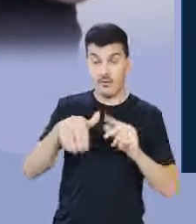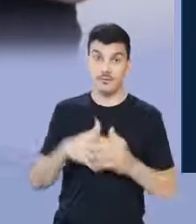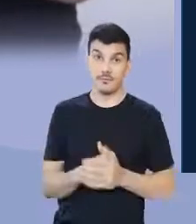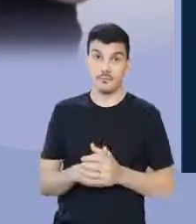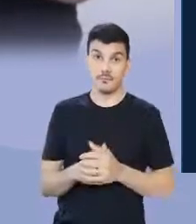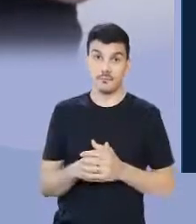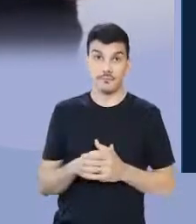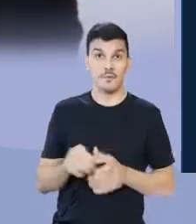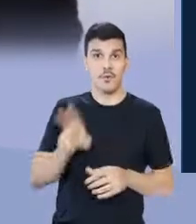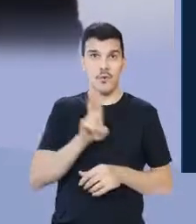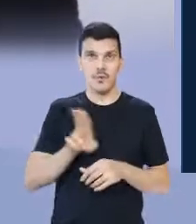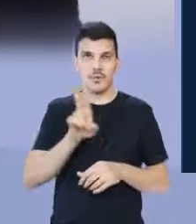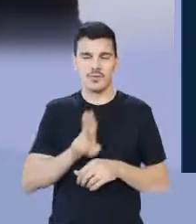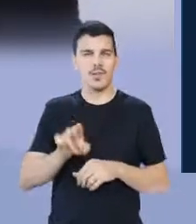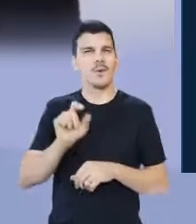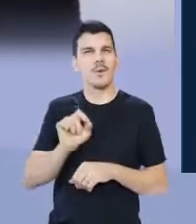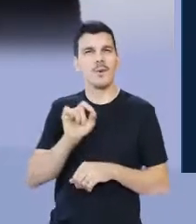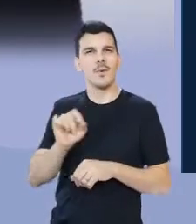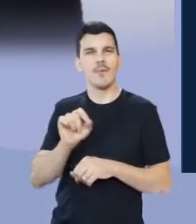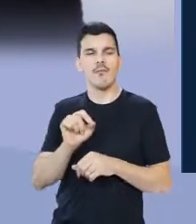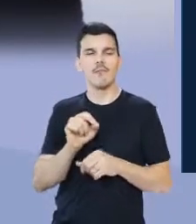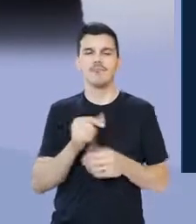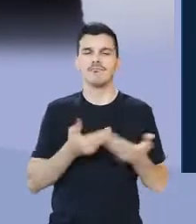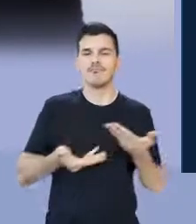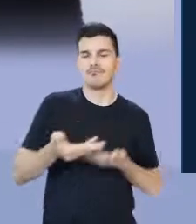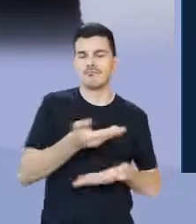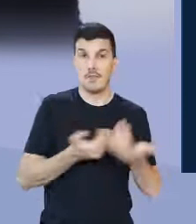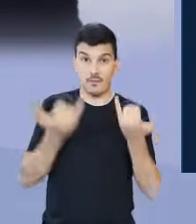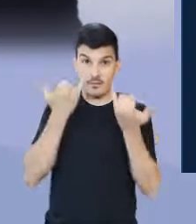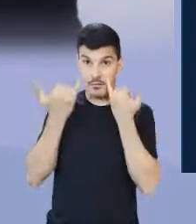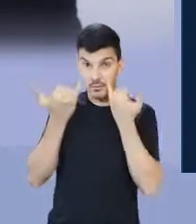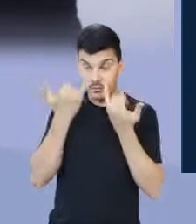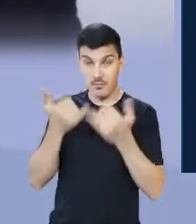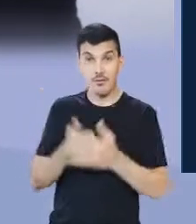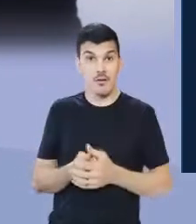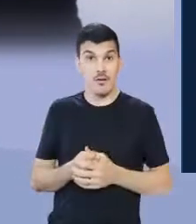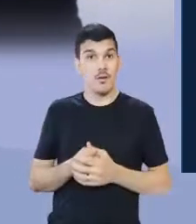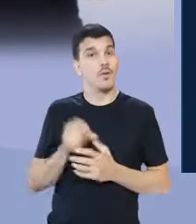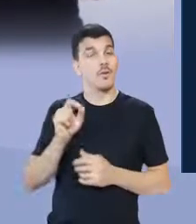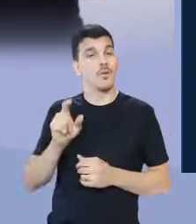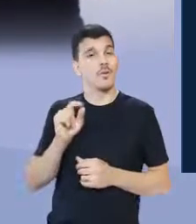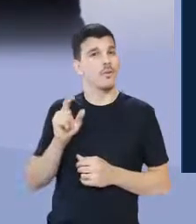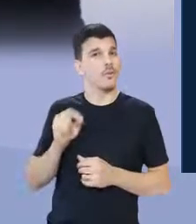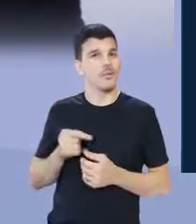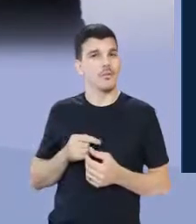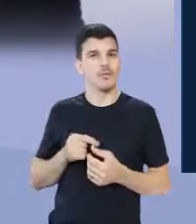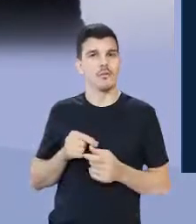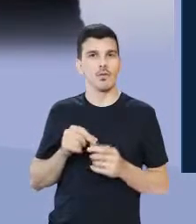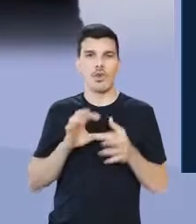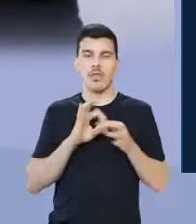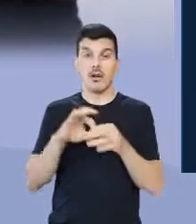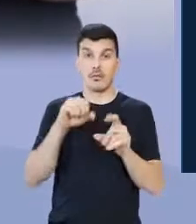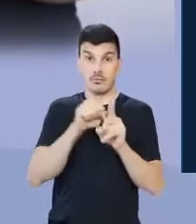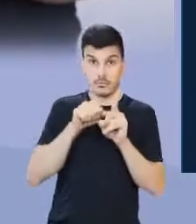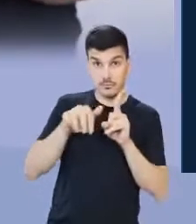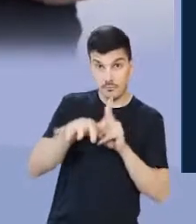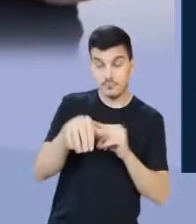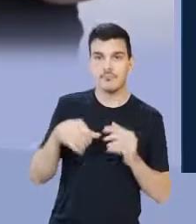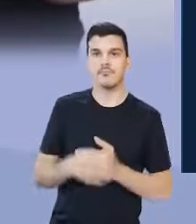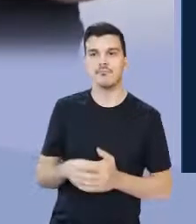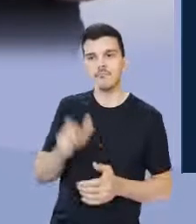sociedade, que por meio da passagem dos fatos, por meio da passagem pelo